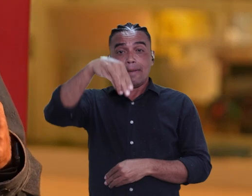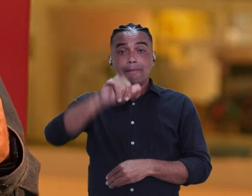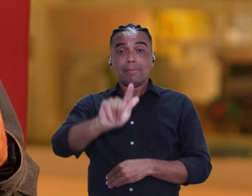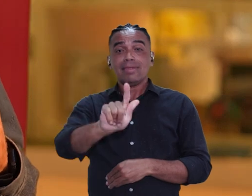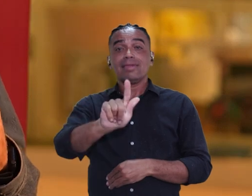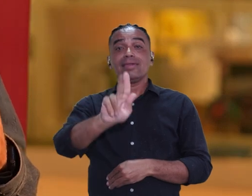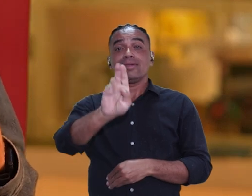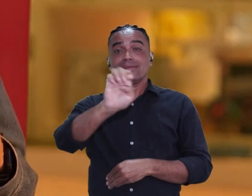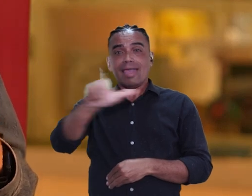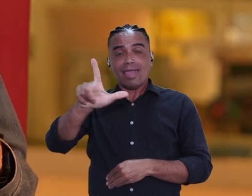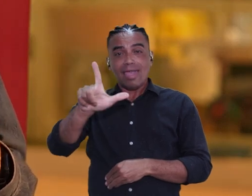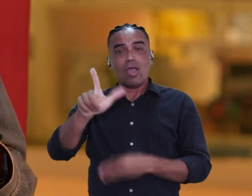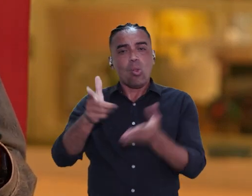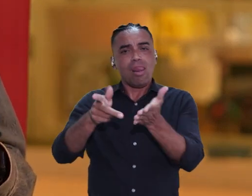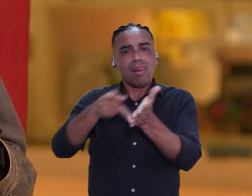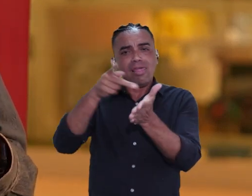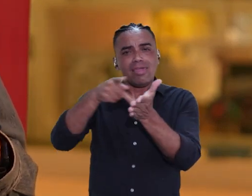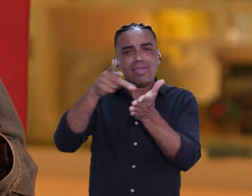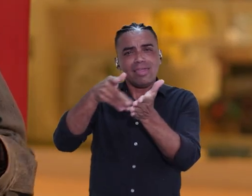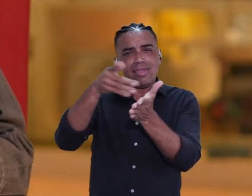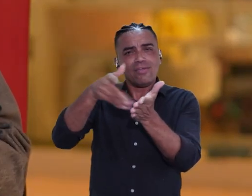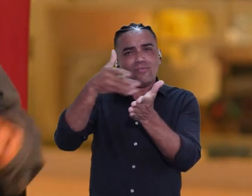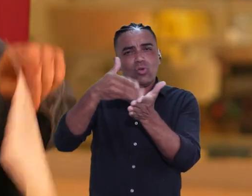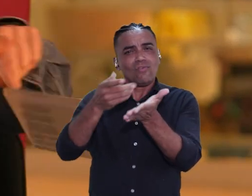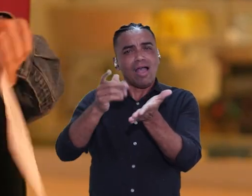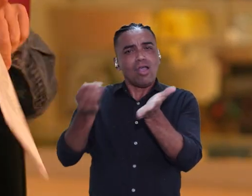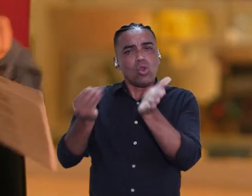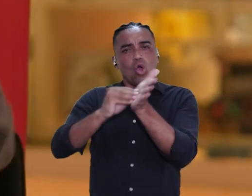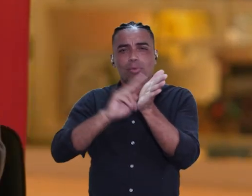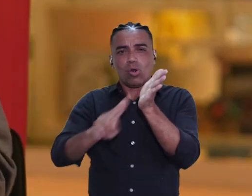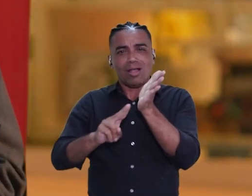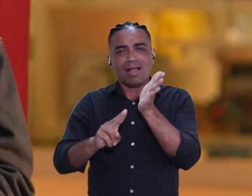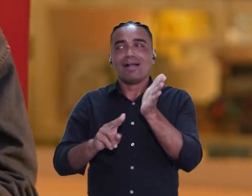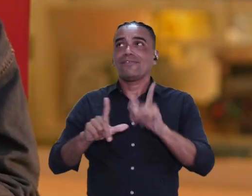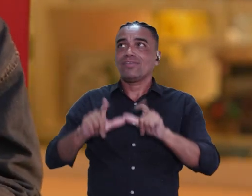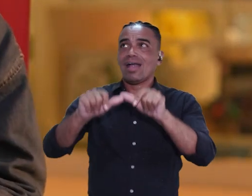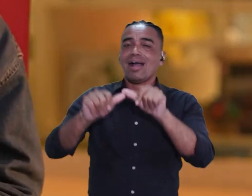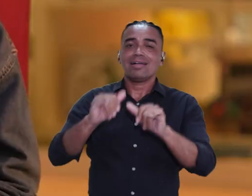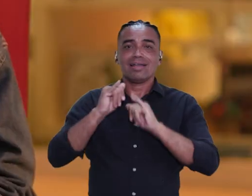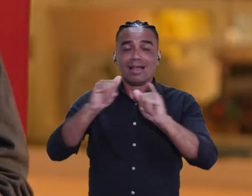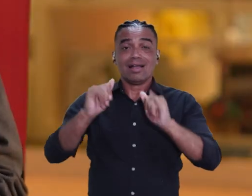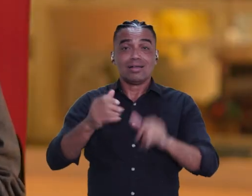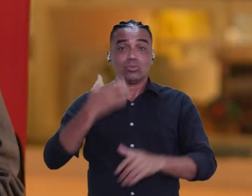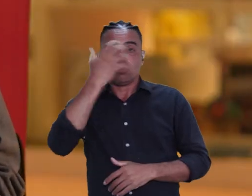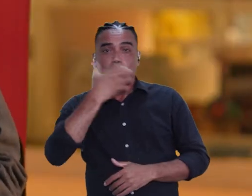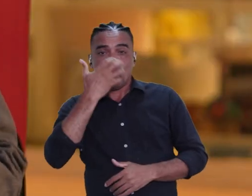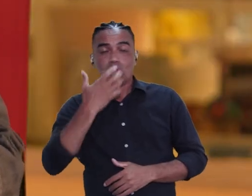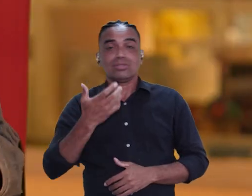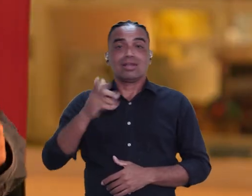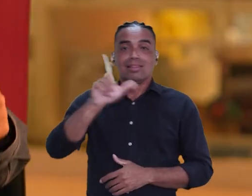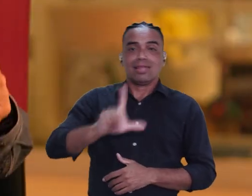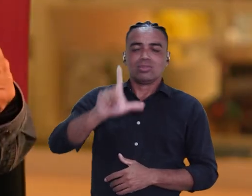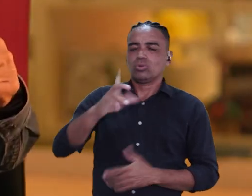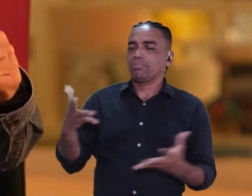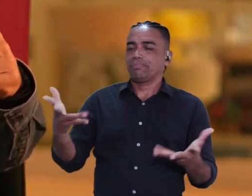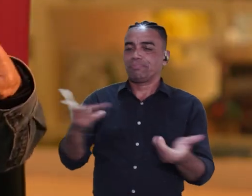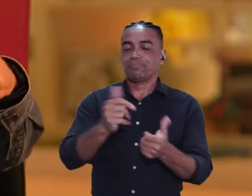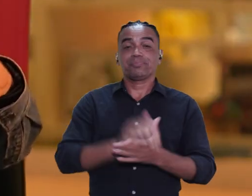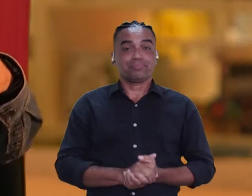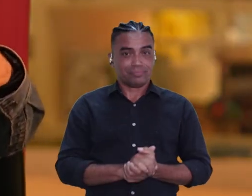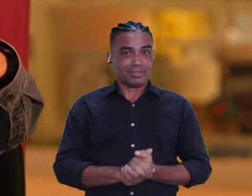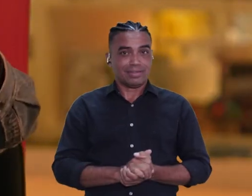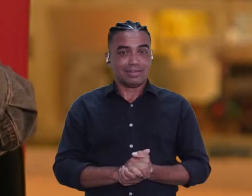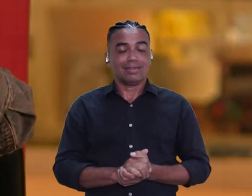o livraço dele, que eu recomendo, Viagem do Recado, que é um livro sobre música e literatura sensacional.